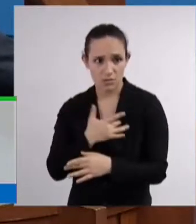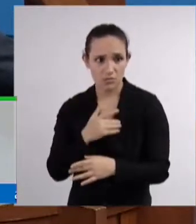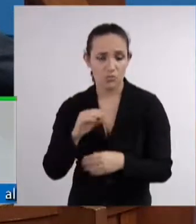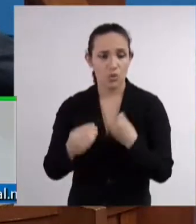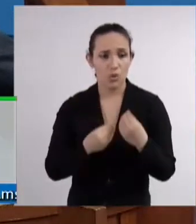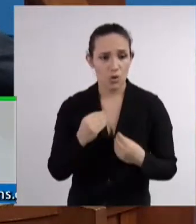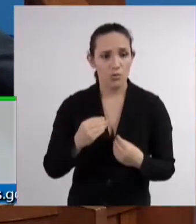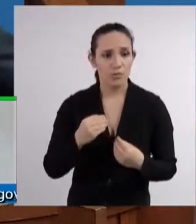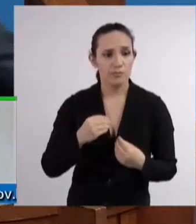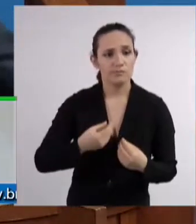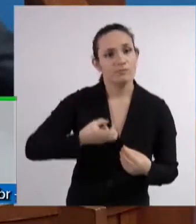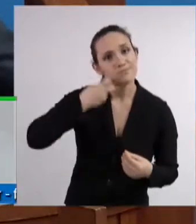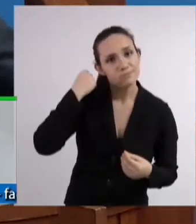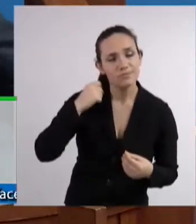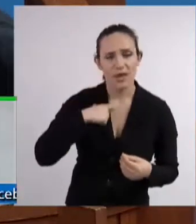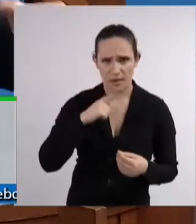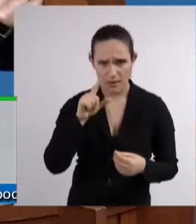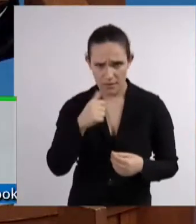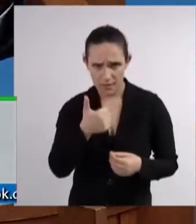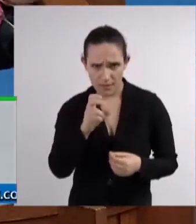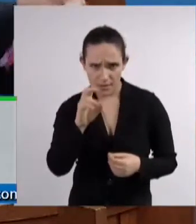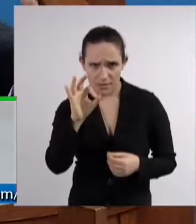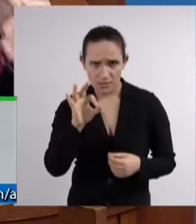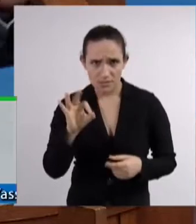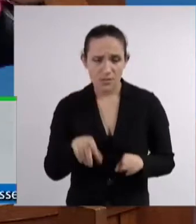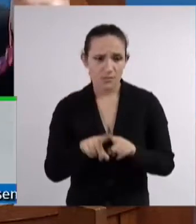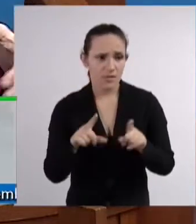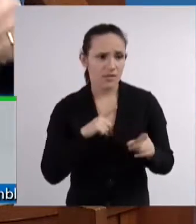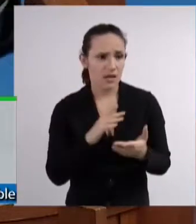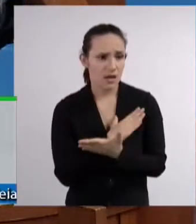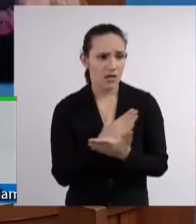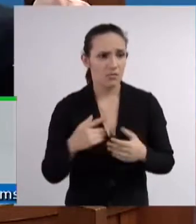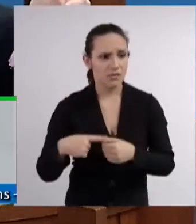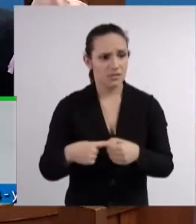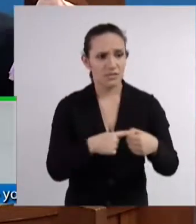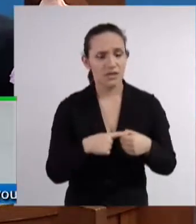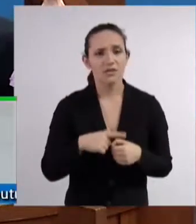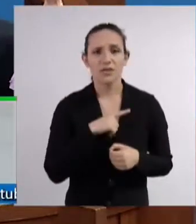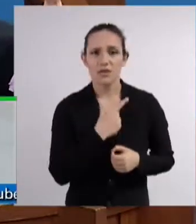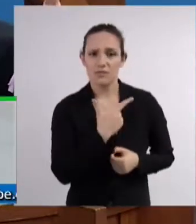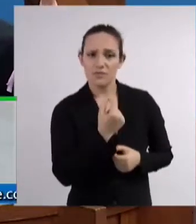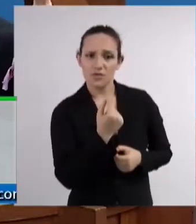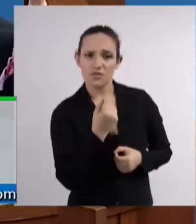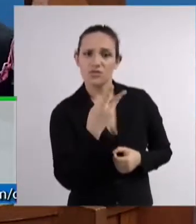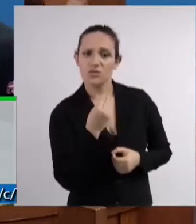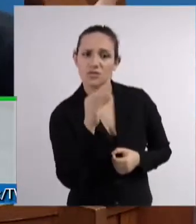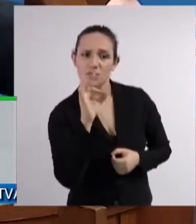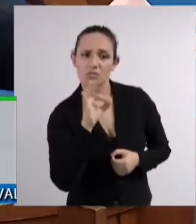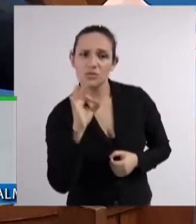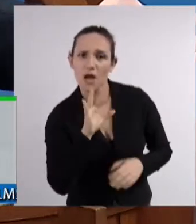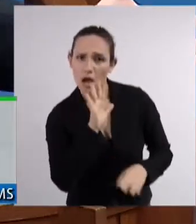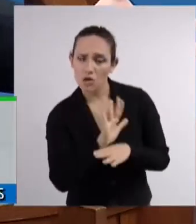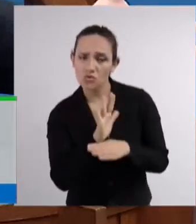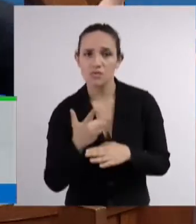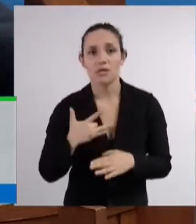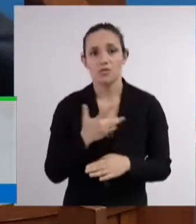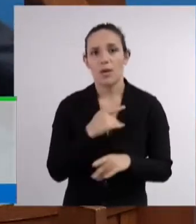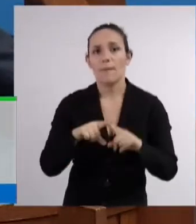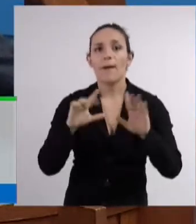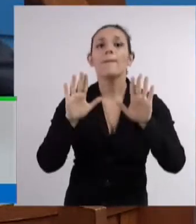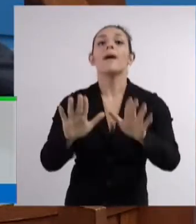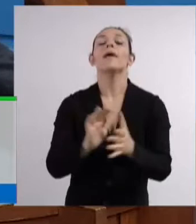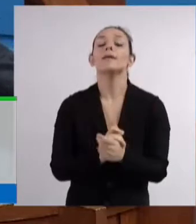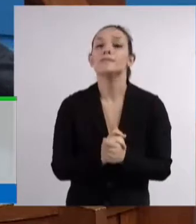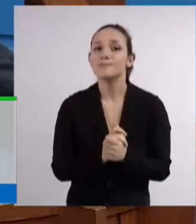fiscal obriga, 15%, e tem município com 20%, 25%, 30%. E aí